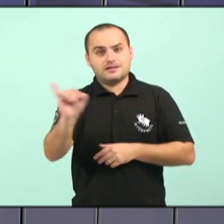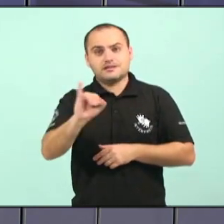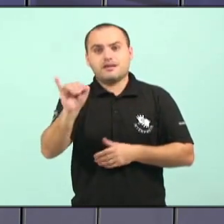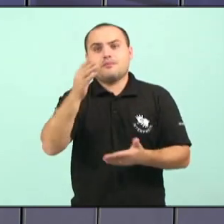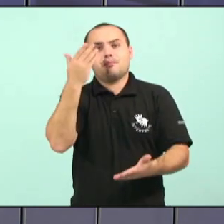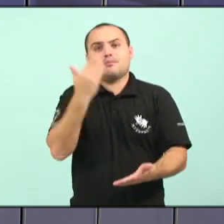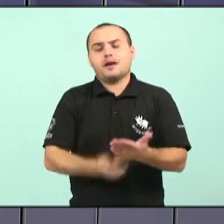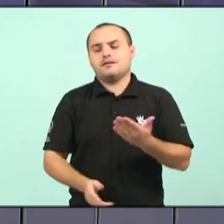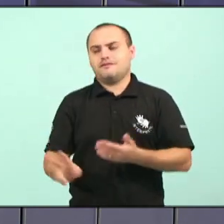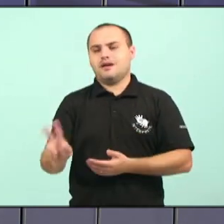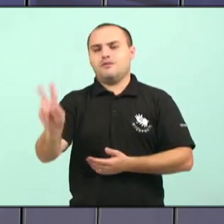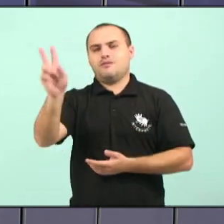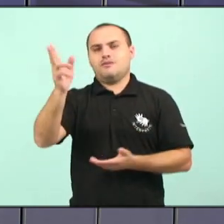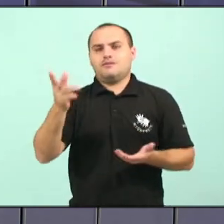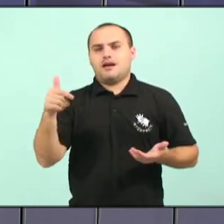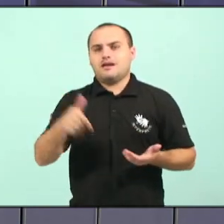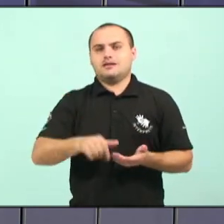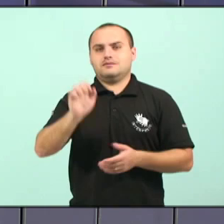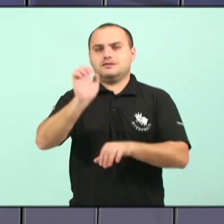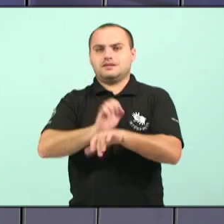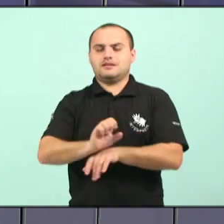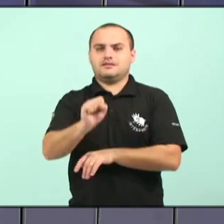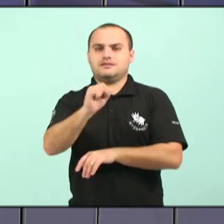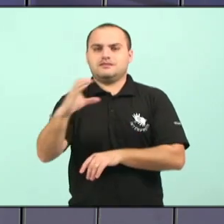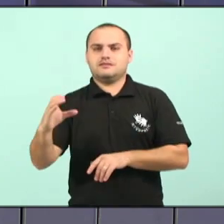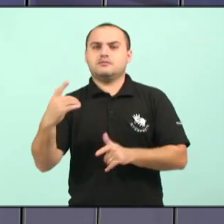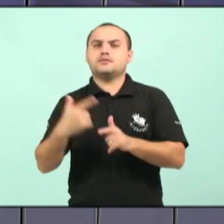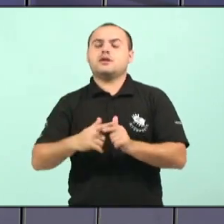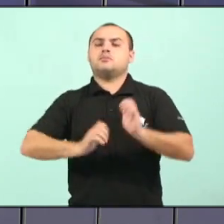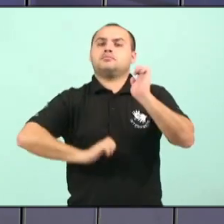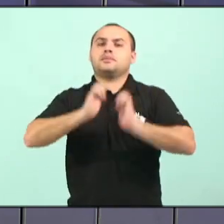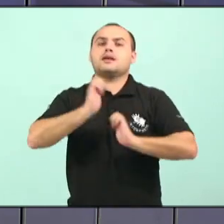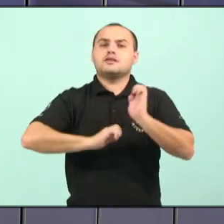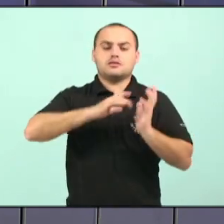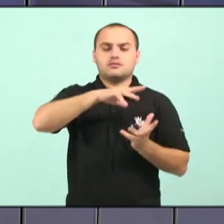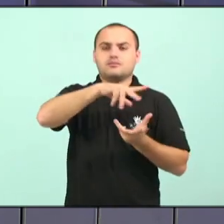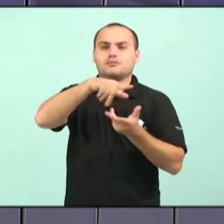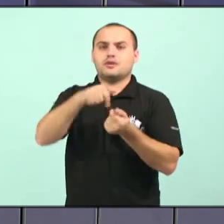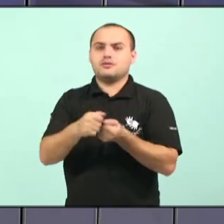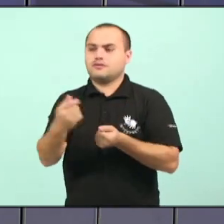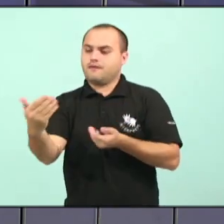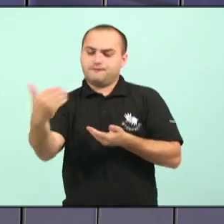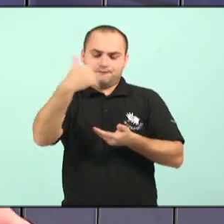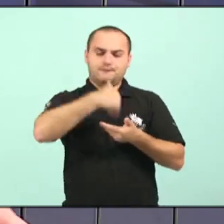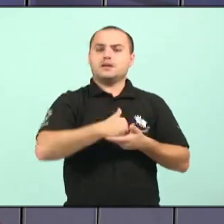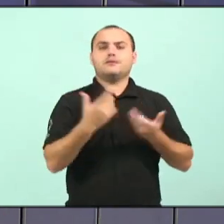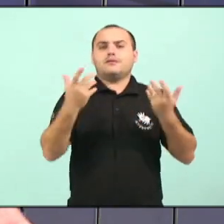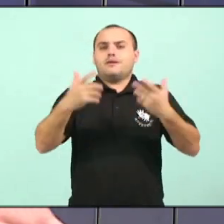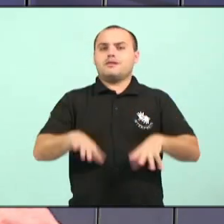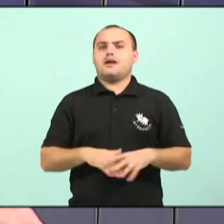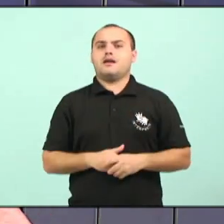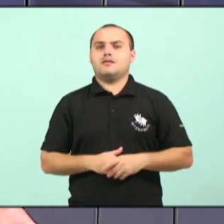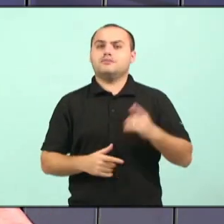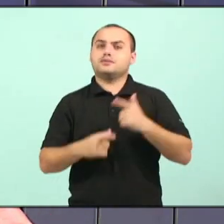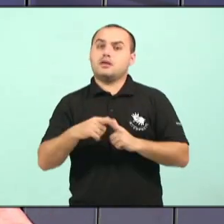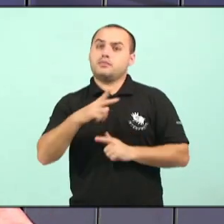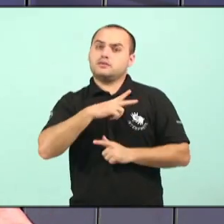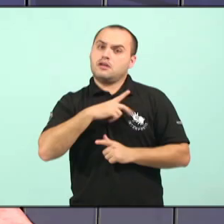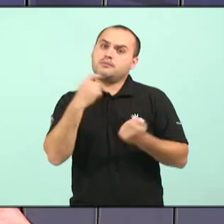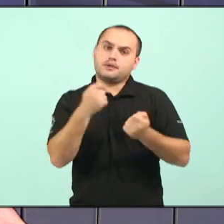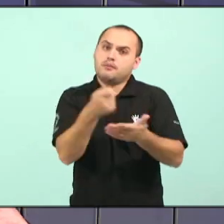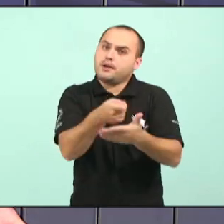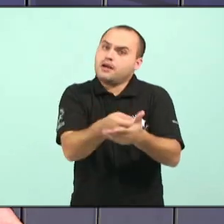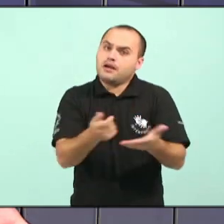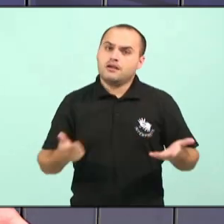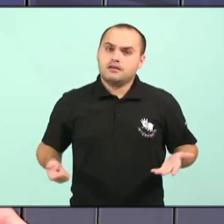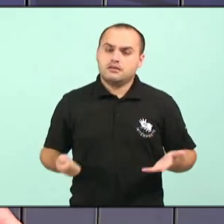Santa Catarina como é, porque não vai ser interessante para as principais empresas do mundo instalarem-se aqui, porque se privatizado vai ter que cobrar.